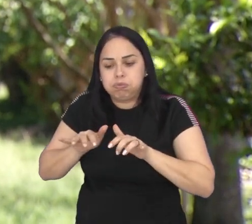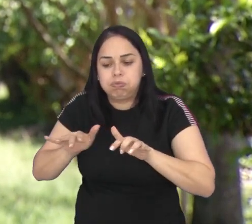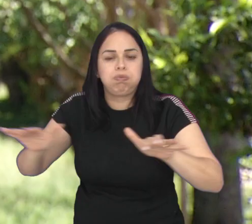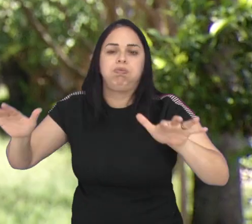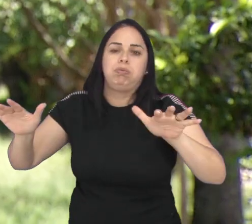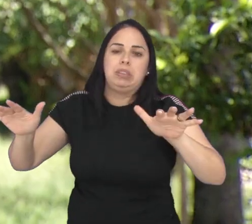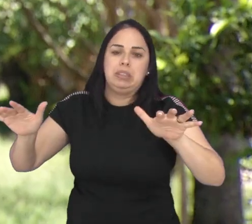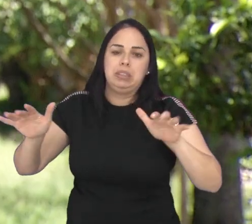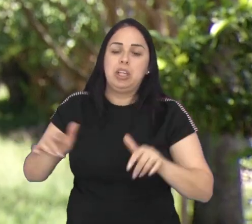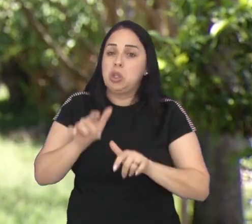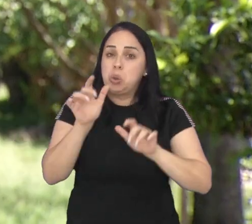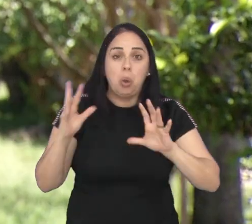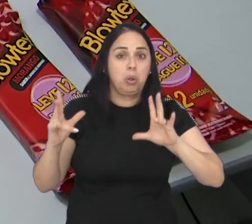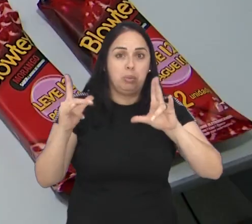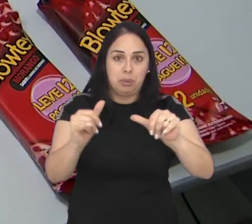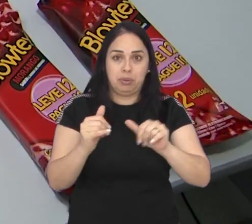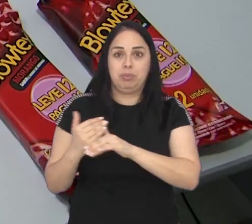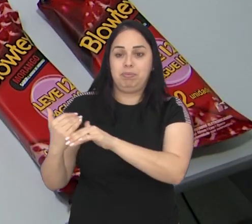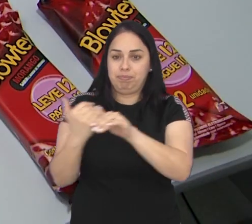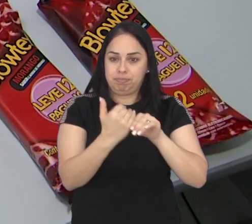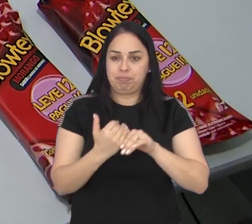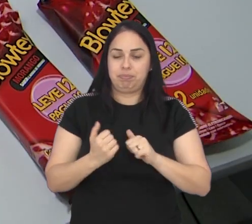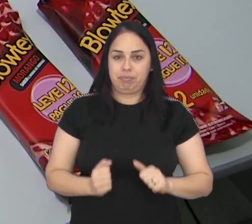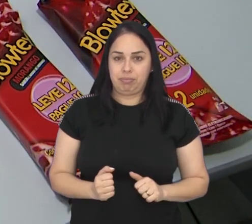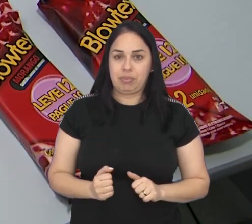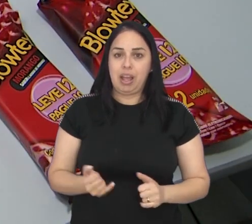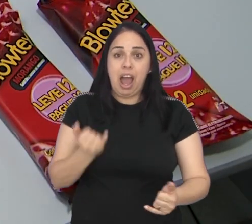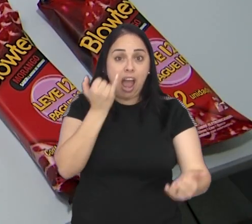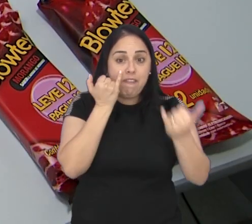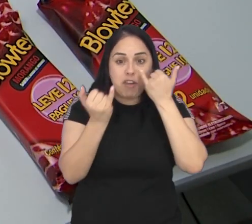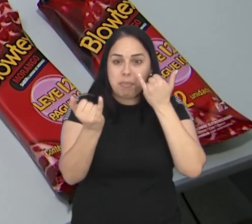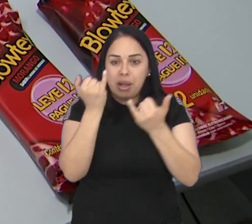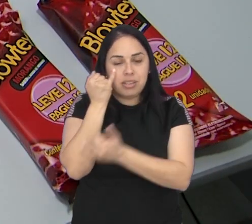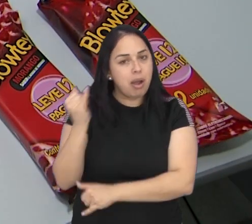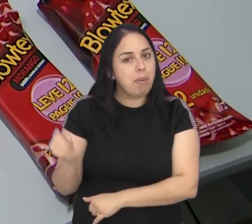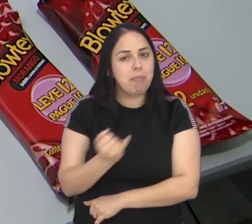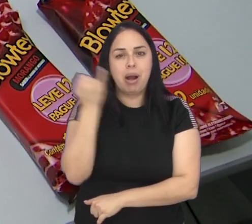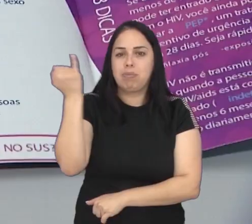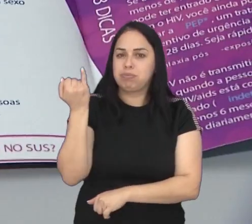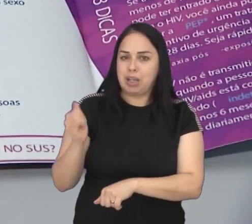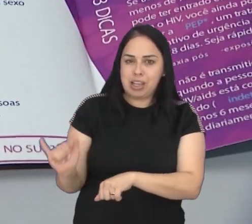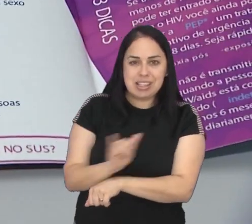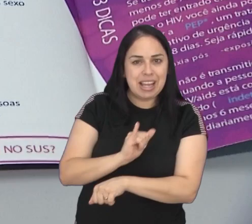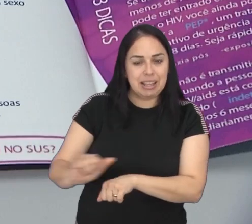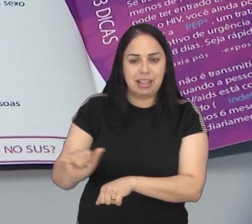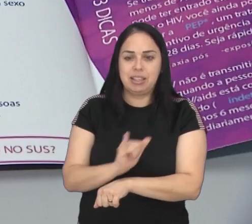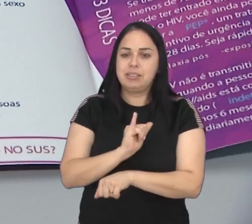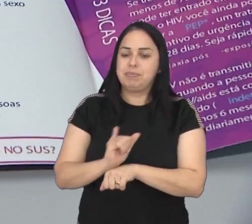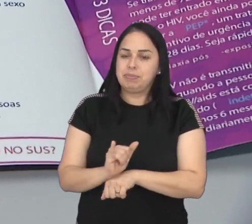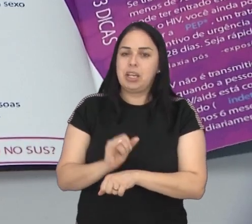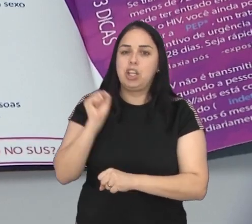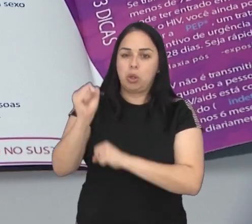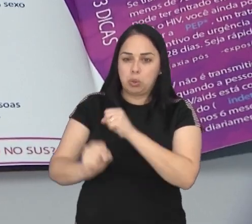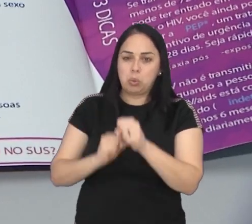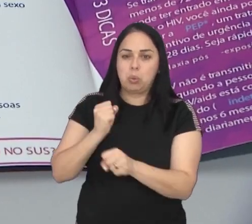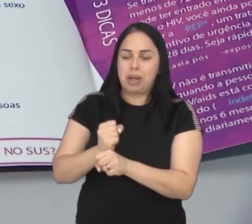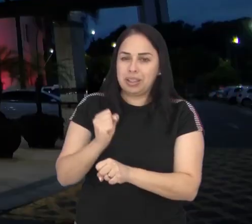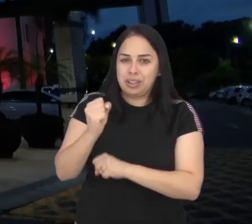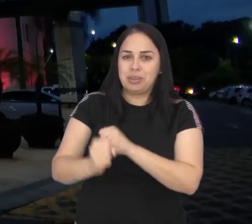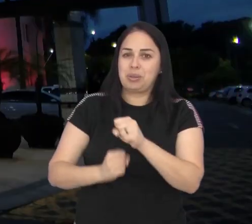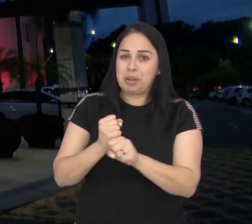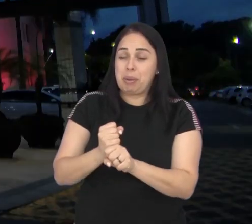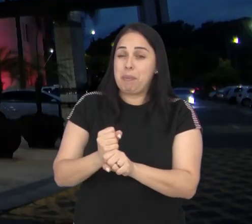mais democrático. No combate ao HIV, a informação é uma ferramenta primordial